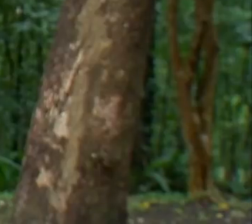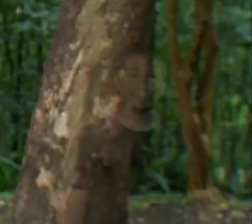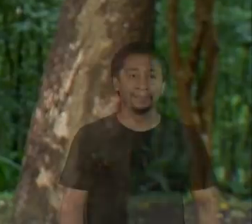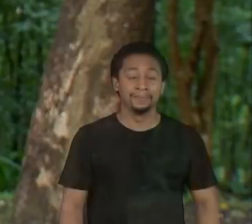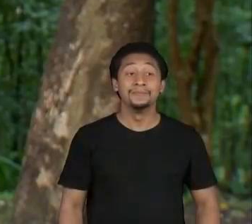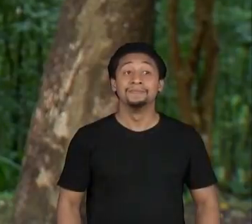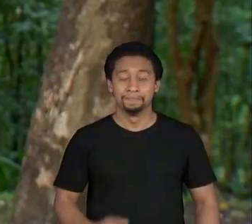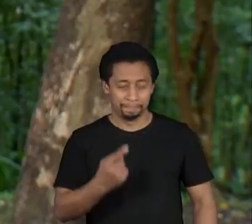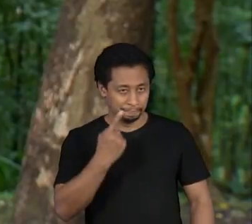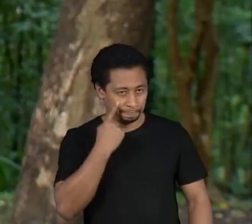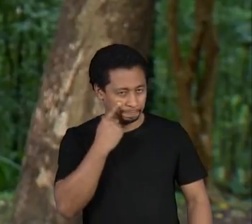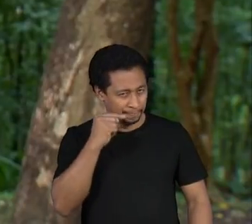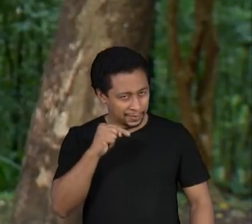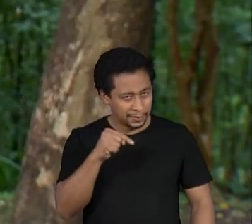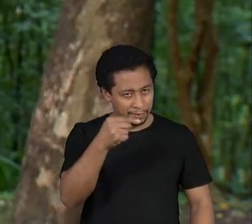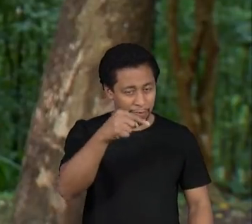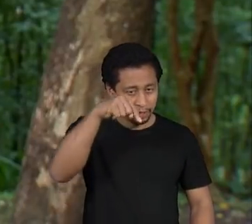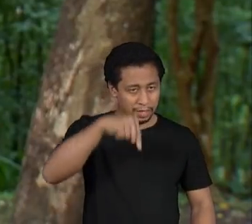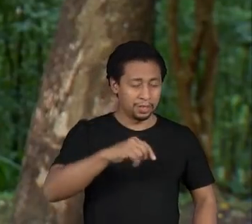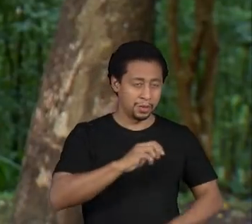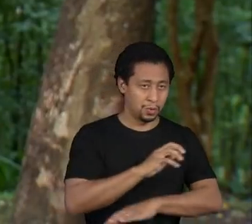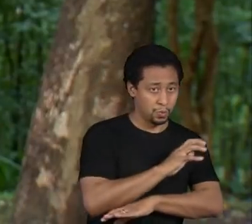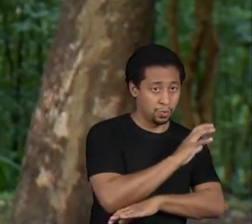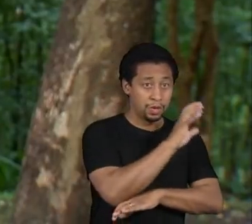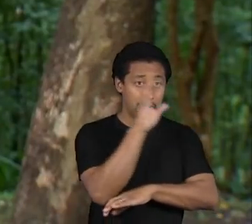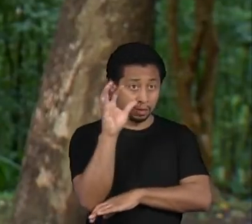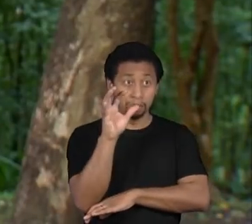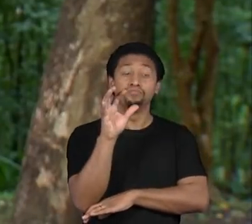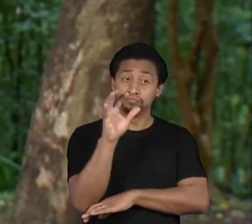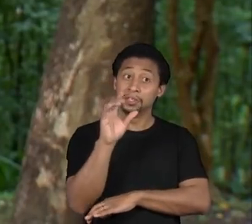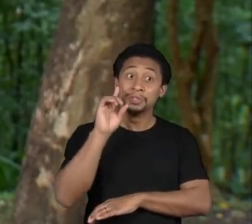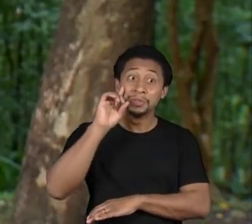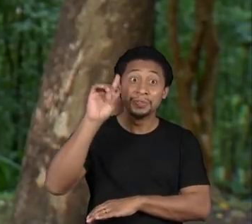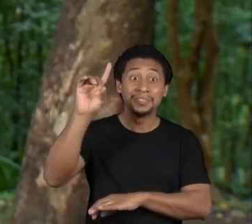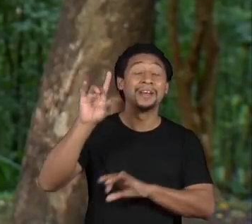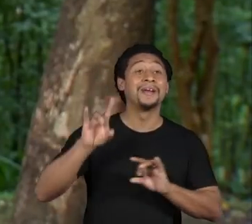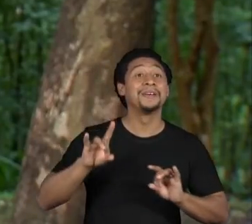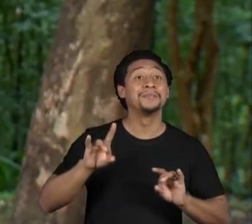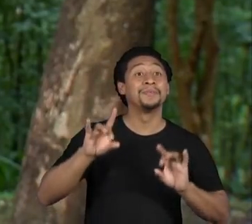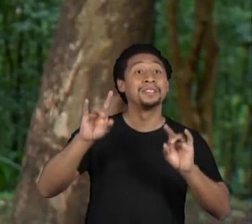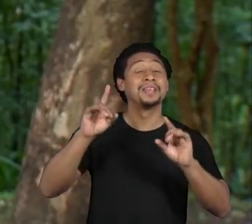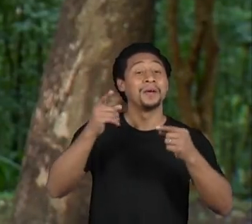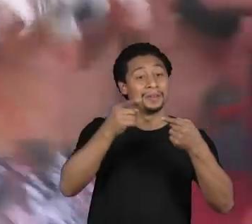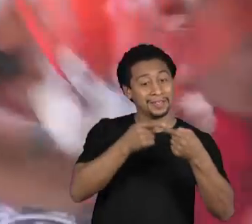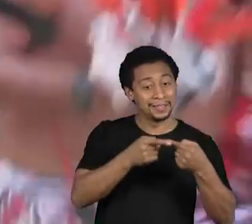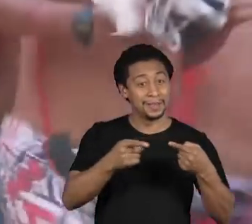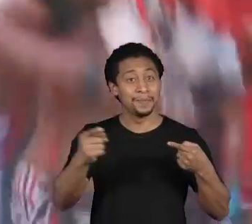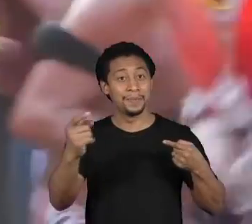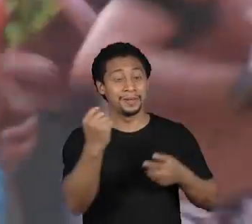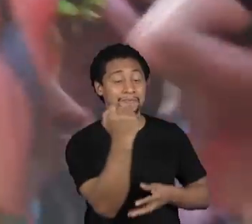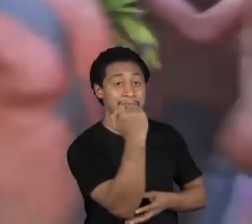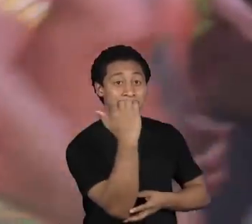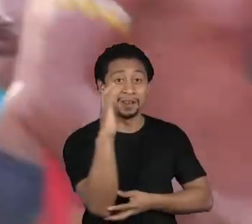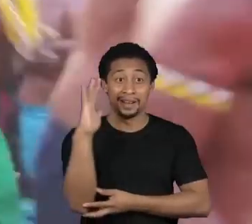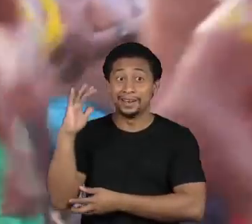E a seguir, no Repórter Eco especial da Semana do Meio Ambiente.